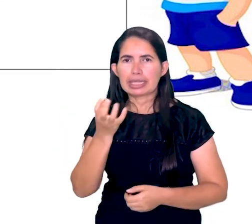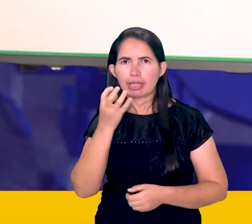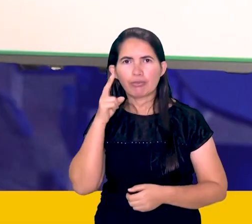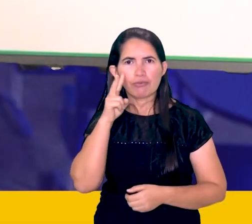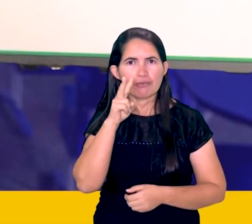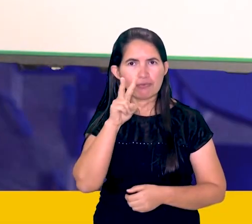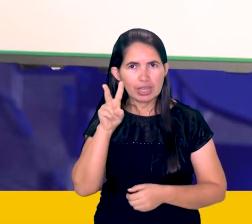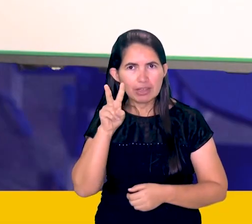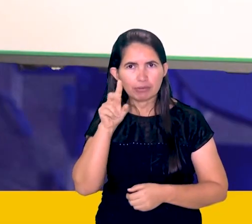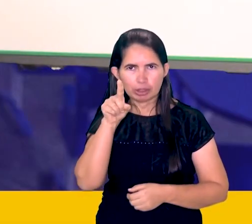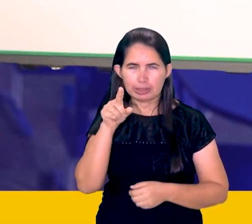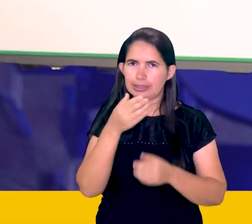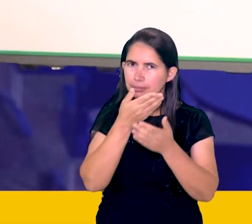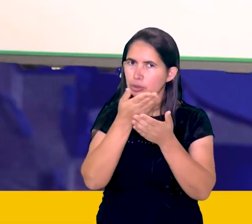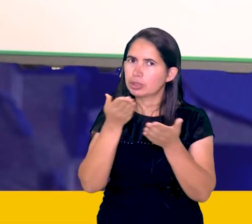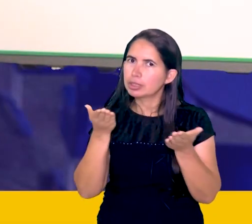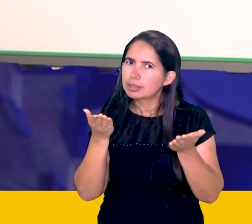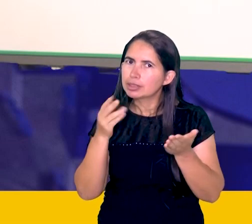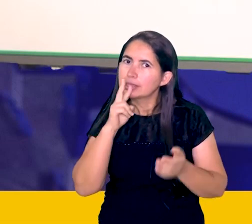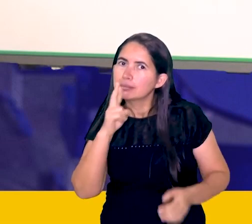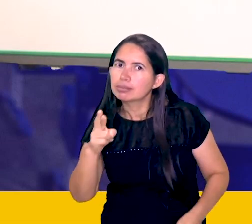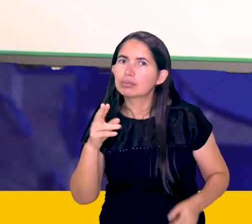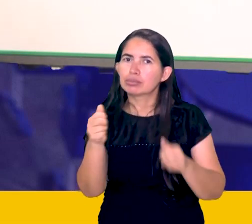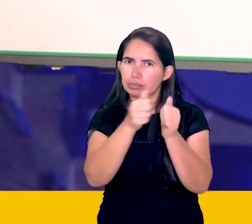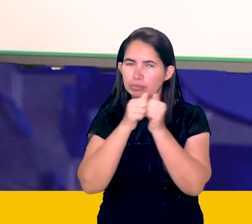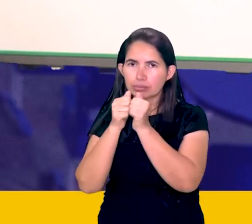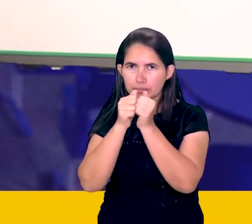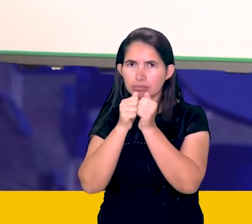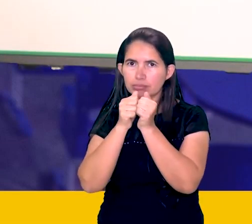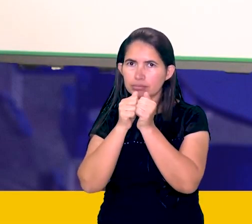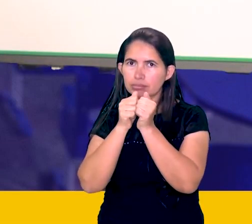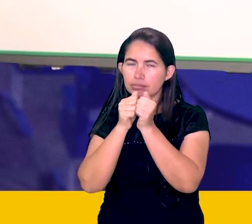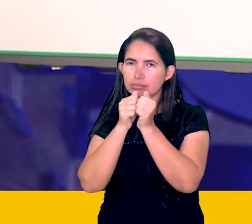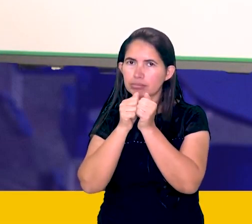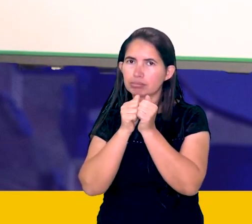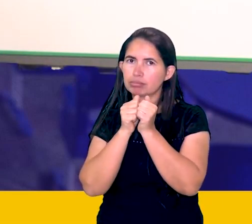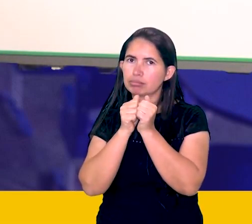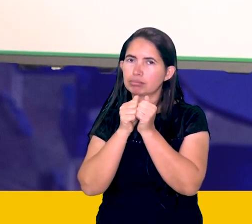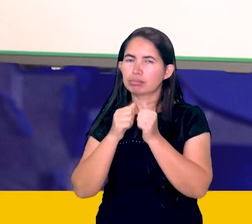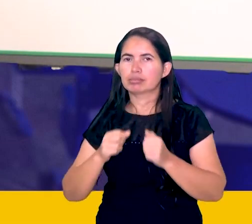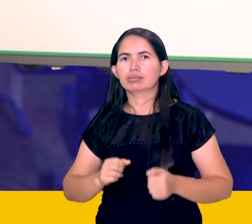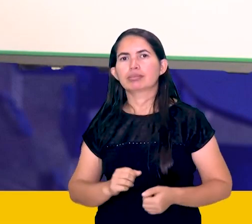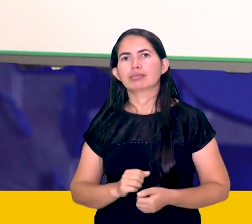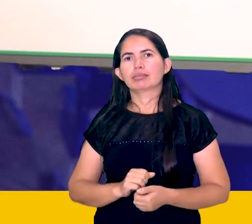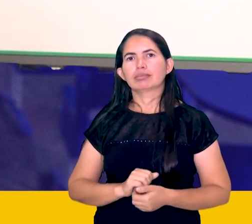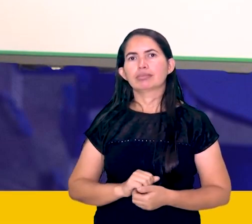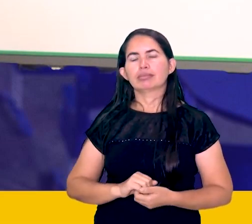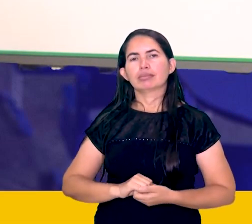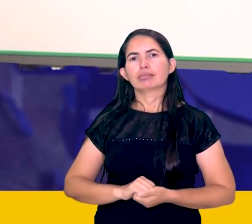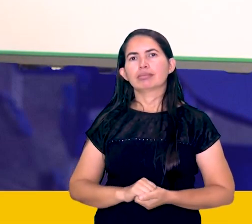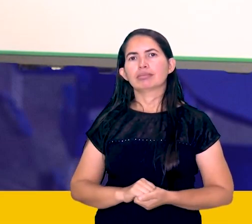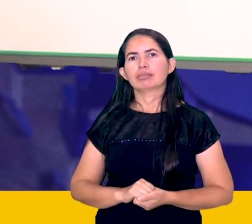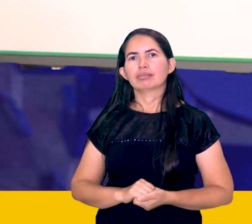Quero ver vocês respondendo junto comigo, tá certo? Vem algumas questões pela frente.